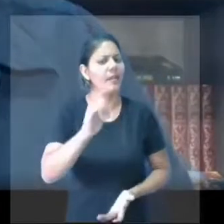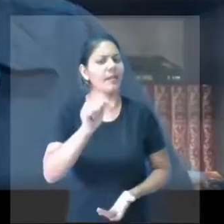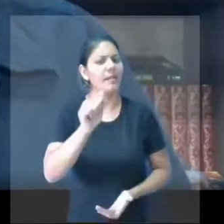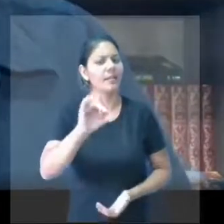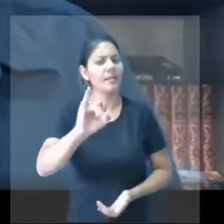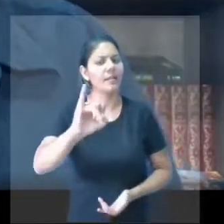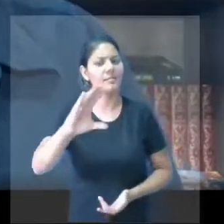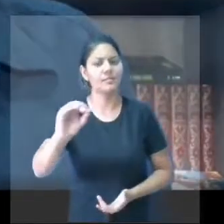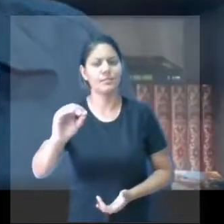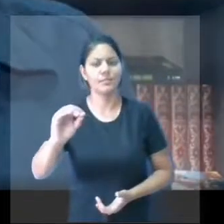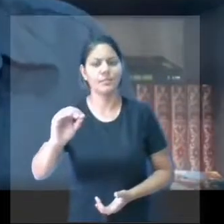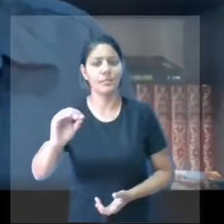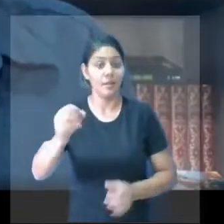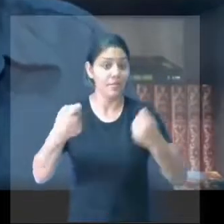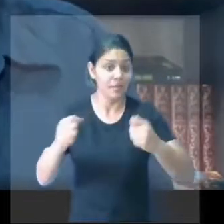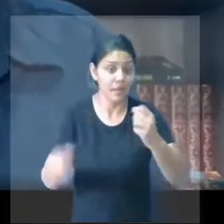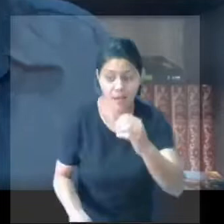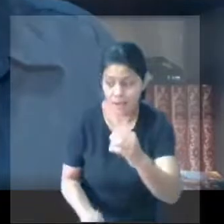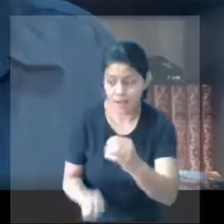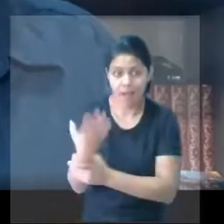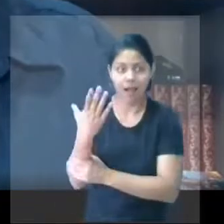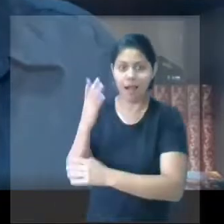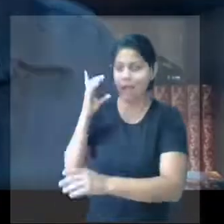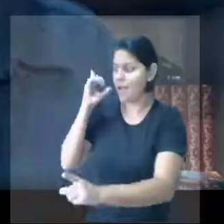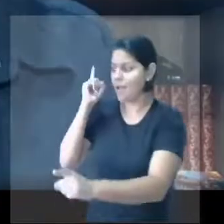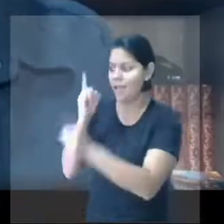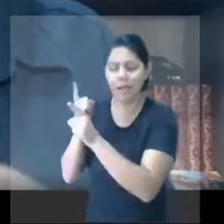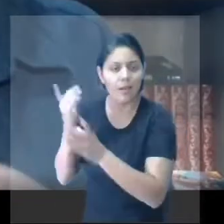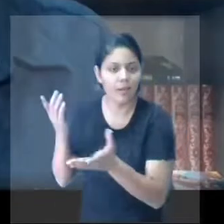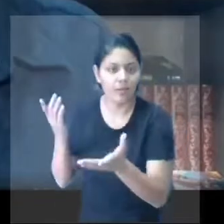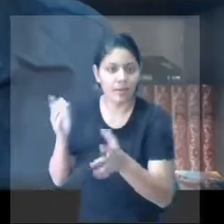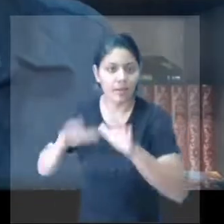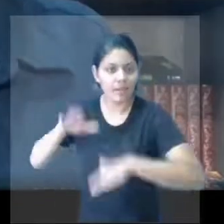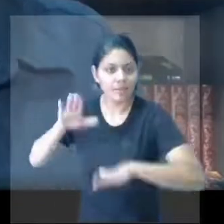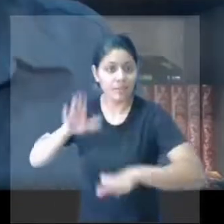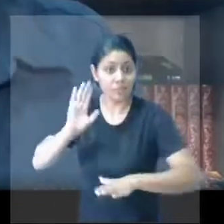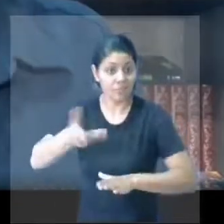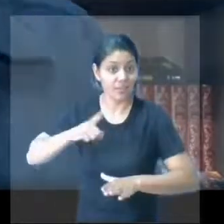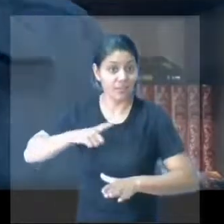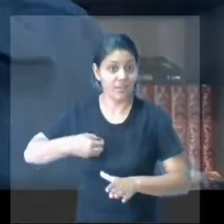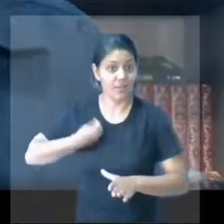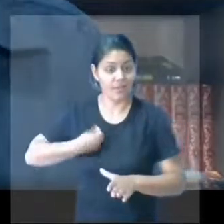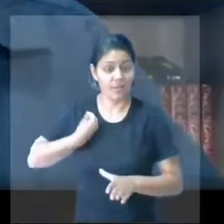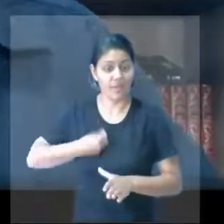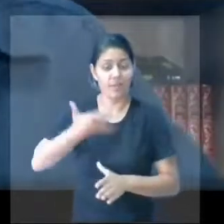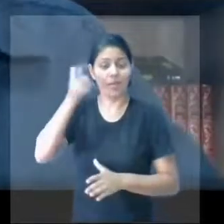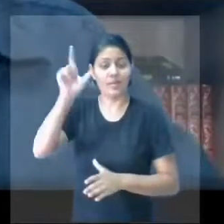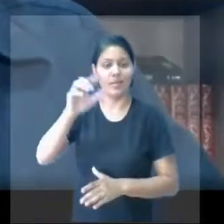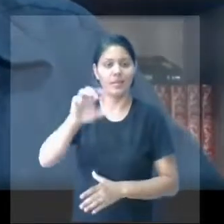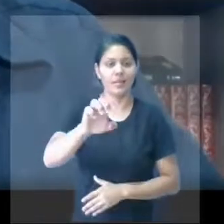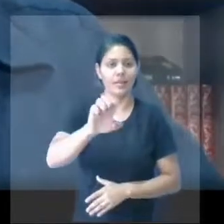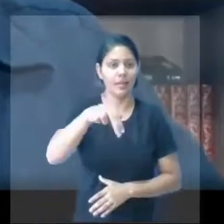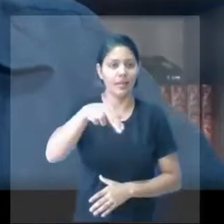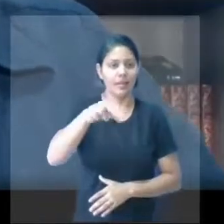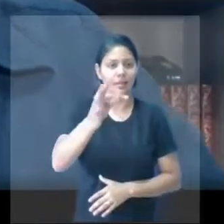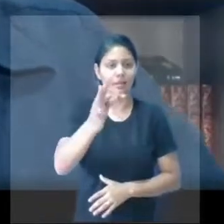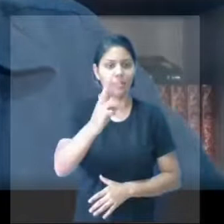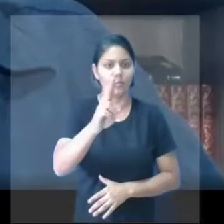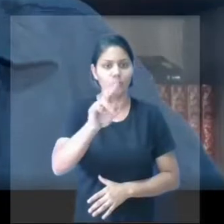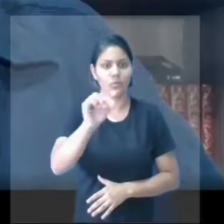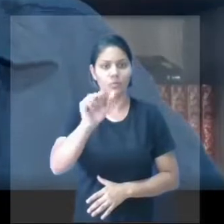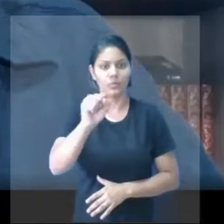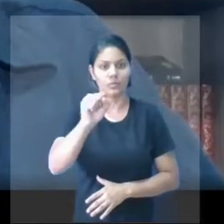precisam ser descobertos. Né? Precisa depois de termos aí os entusiastas que vão trazer essas concepções para